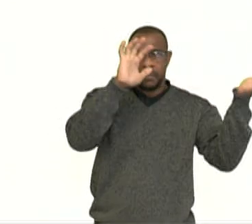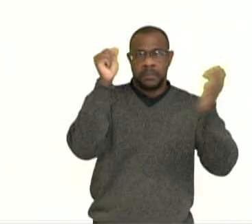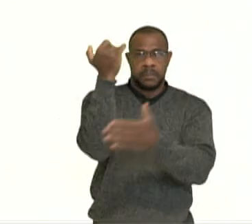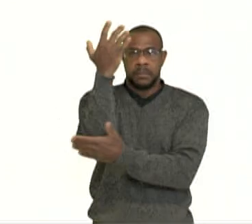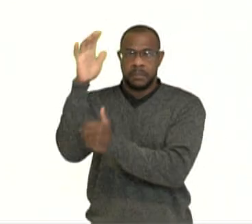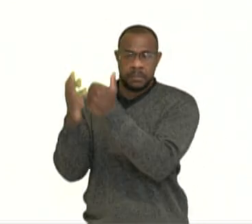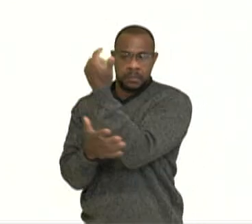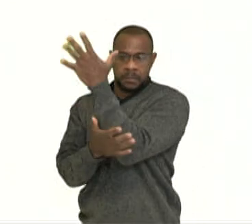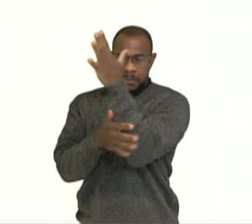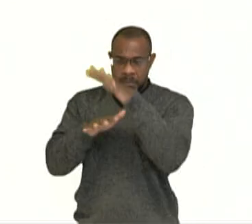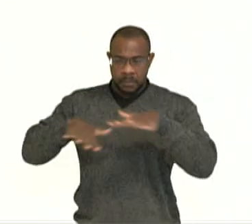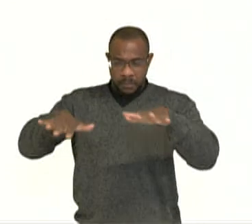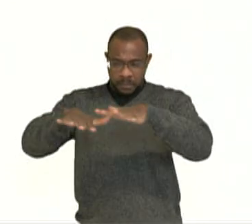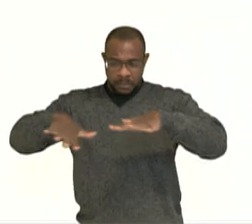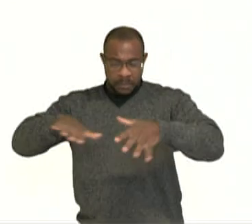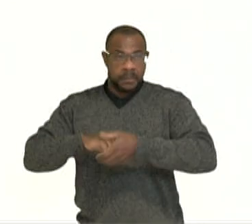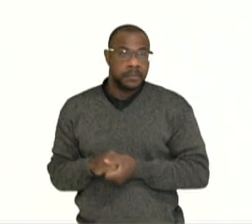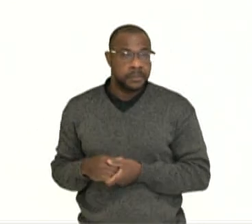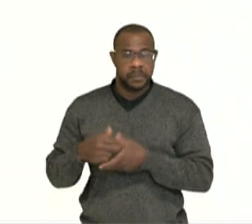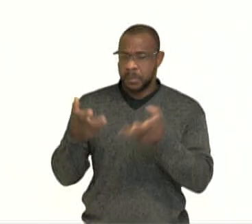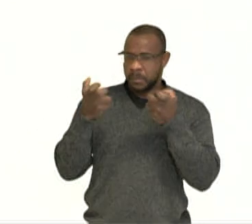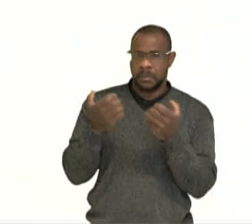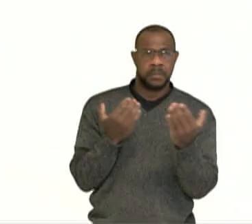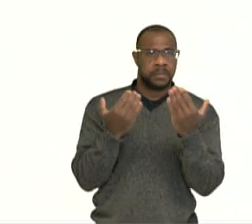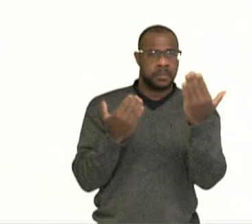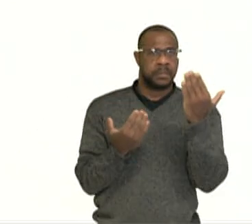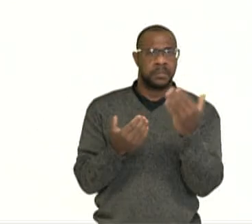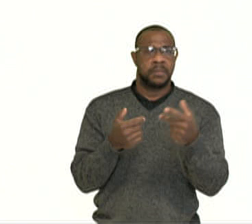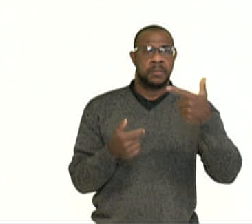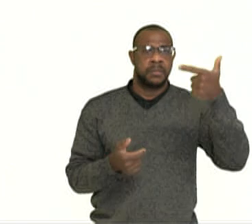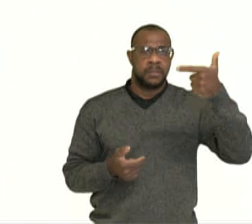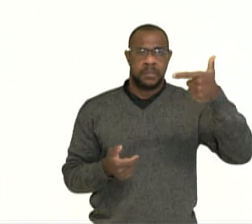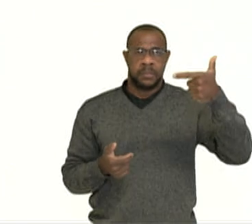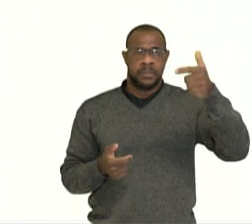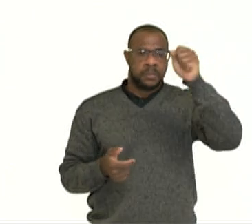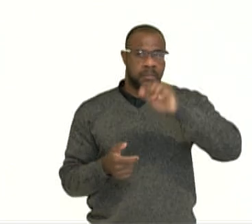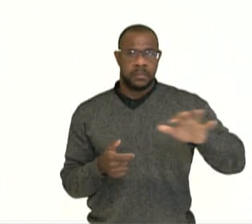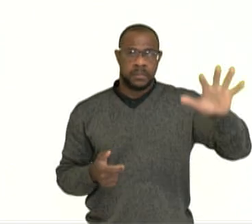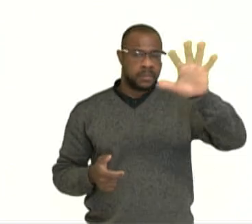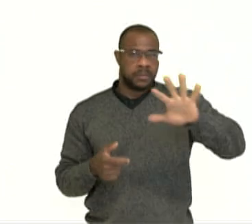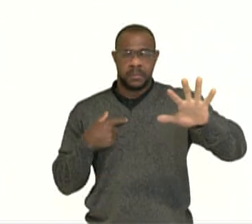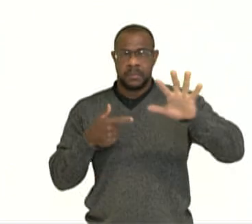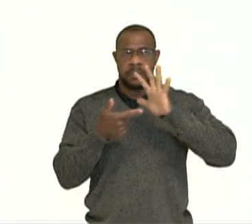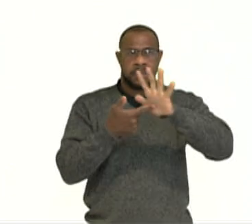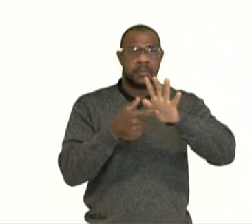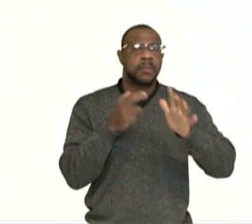vegetação. Observe na figura número 2, que está identificada ali na